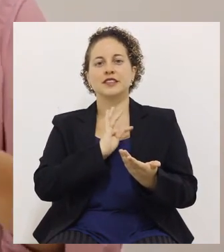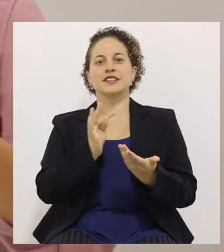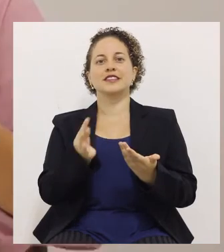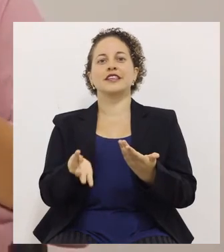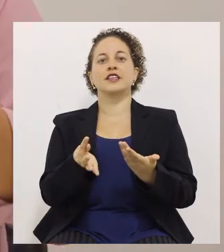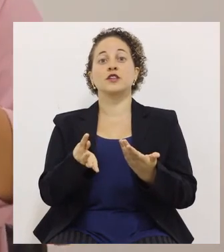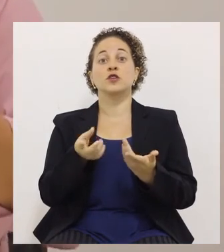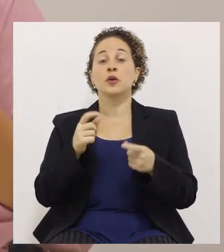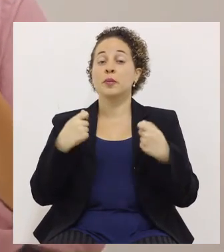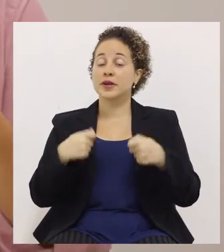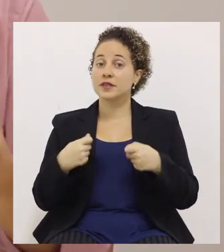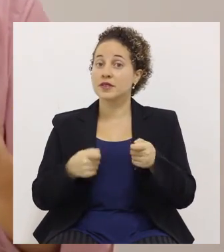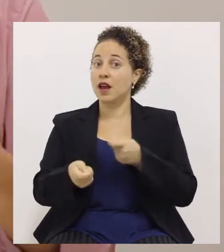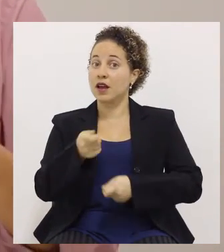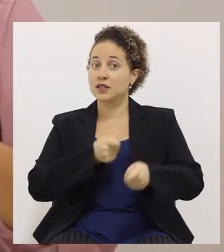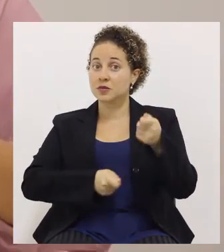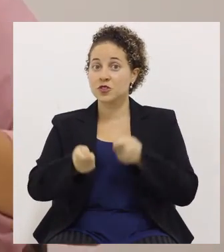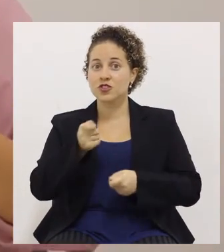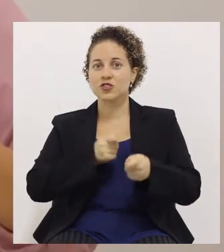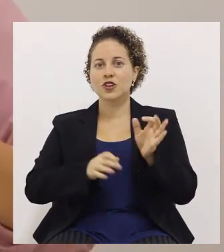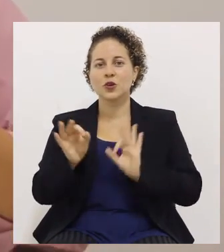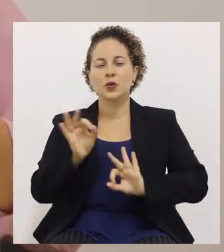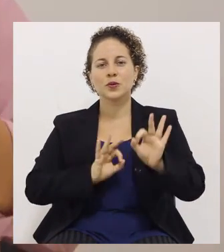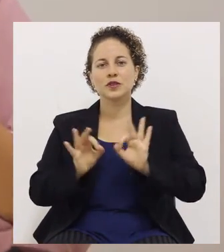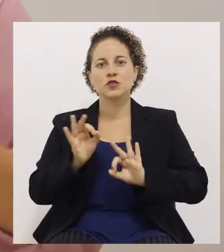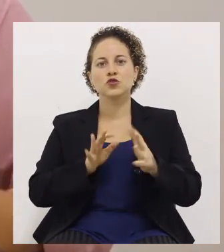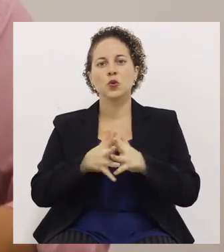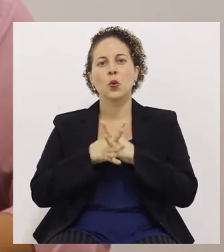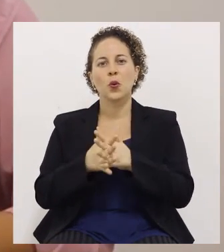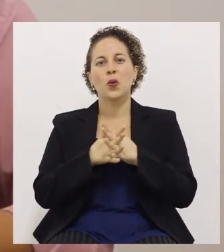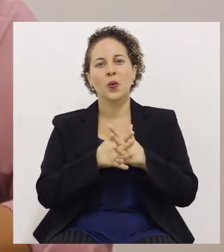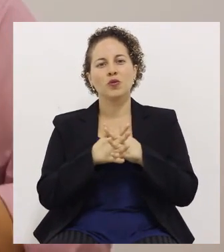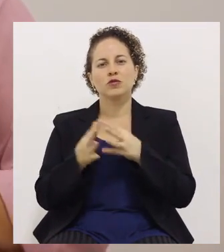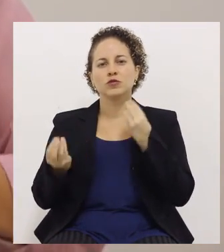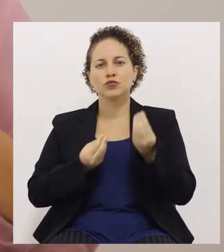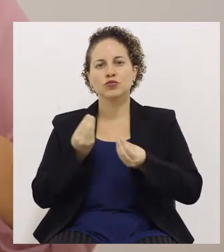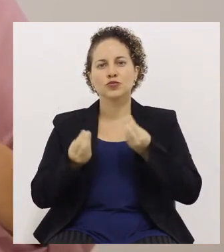recursos humanos, será administrar e gerenciar melhor esses